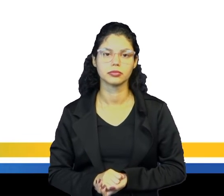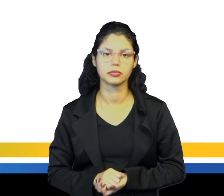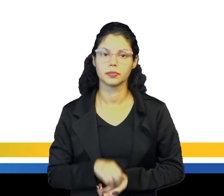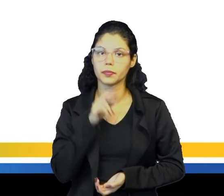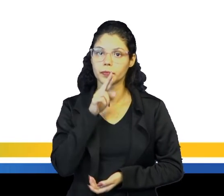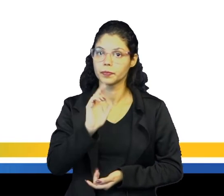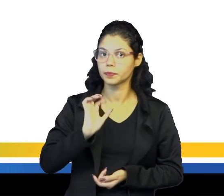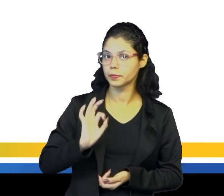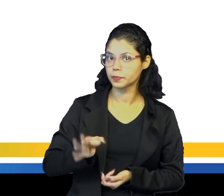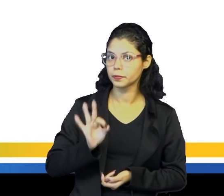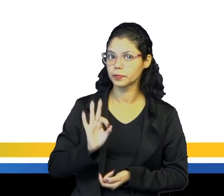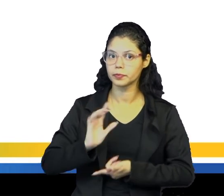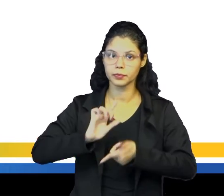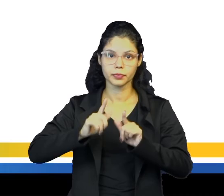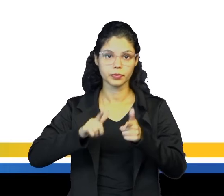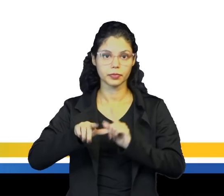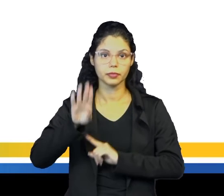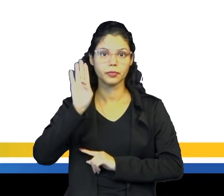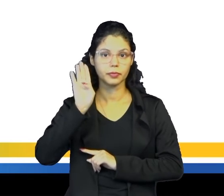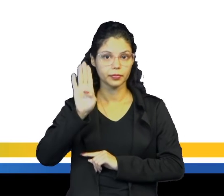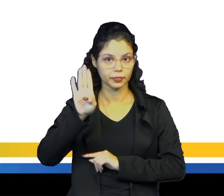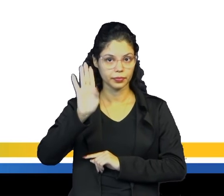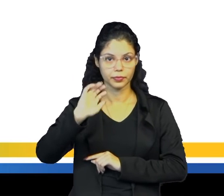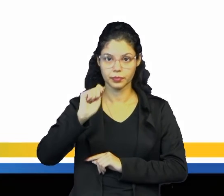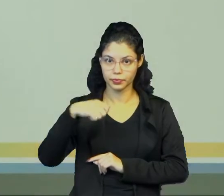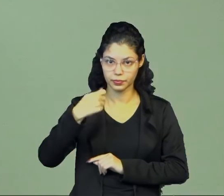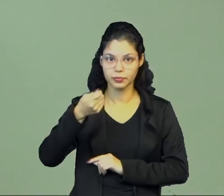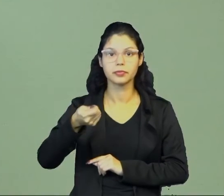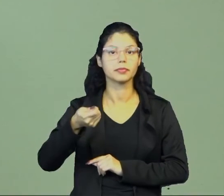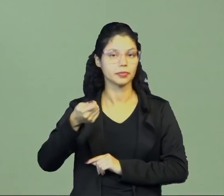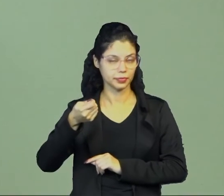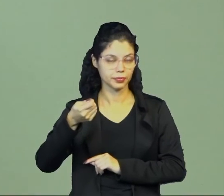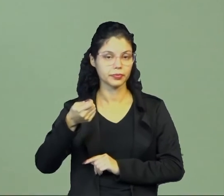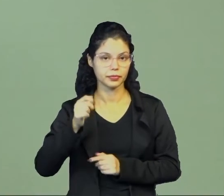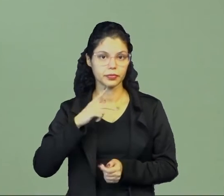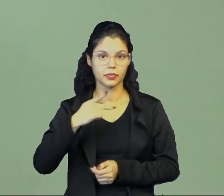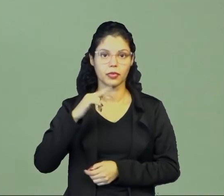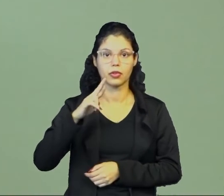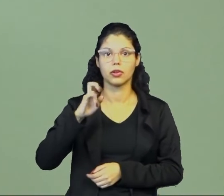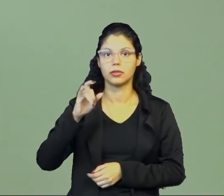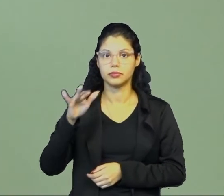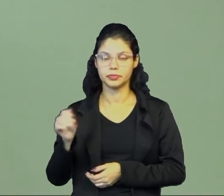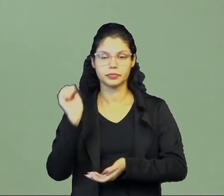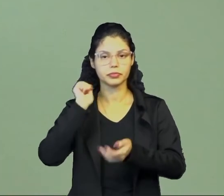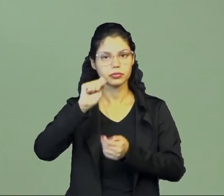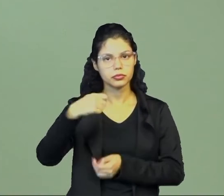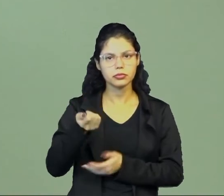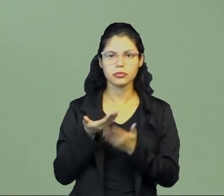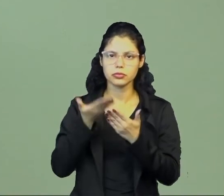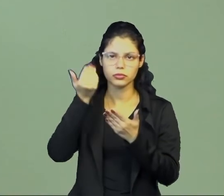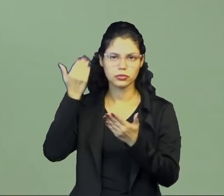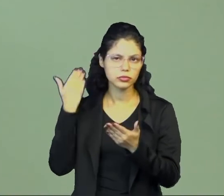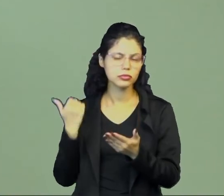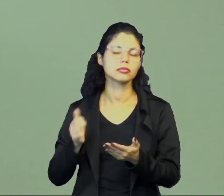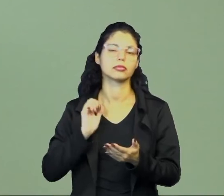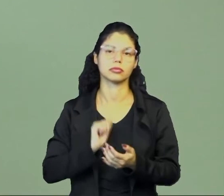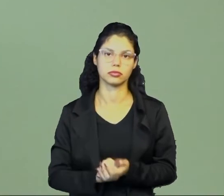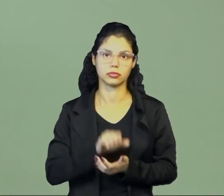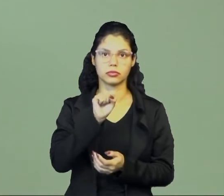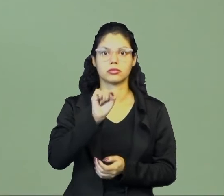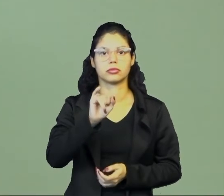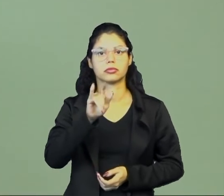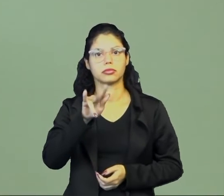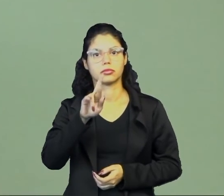A resposta correta é a letra B, sinais, né? Pictogramas são sinais antigos, são símbolos, né,